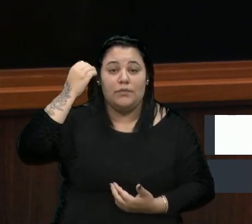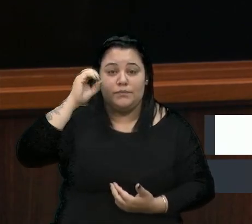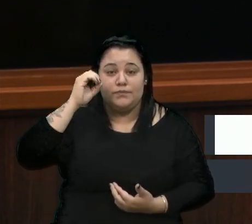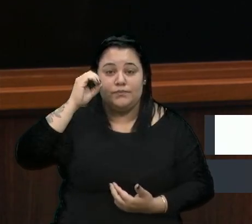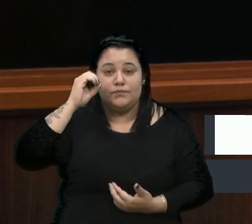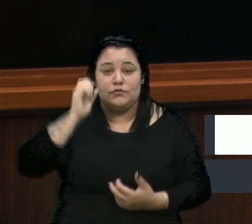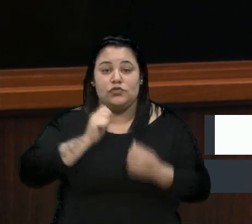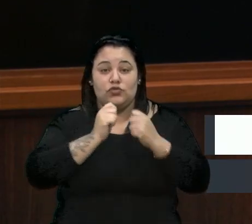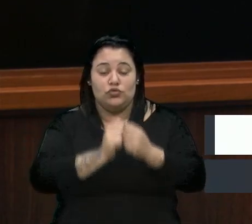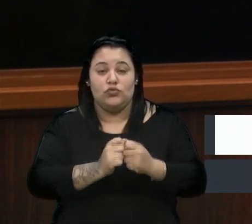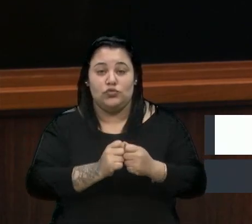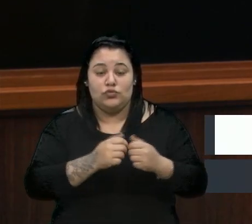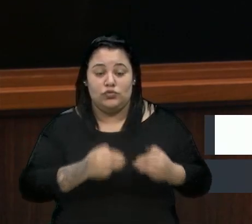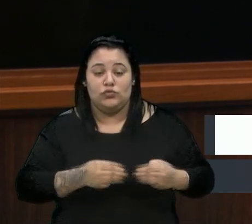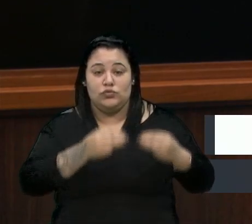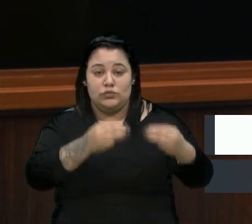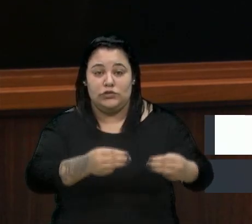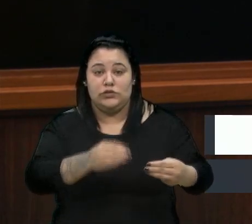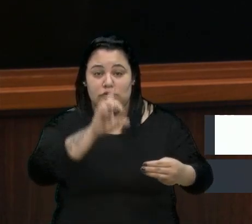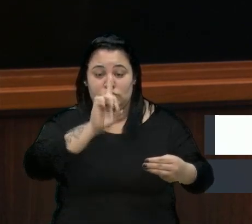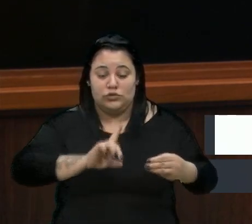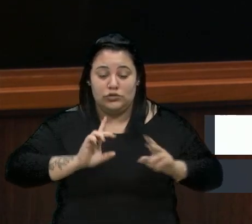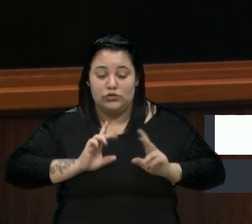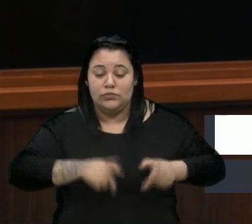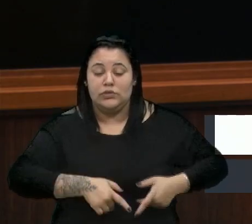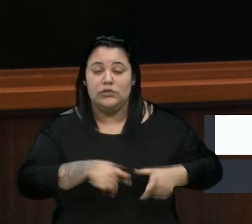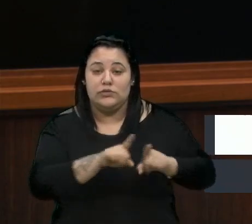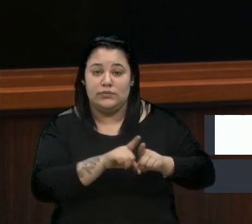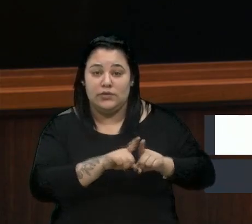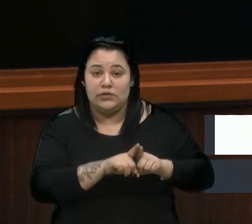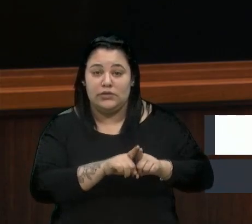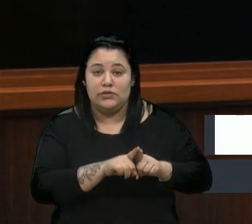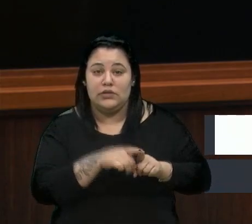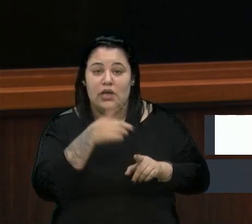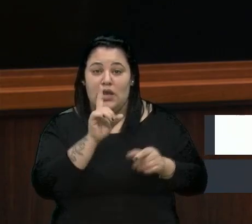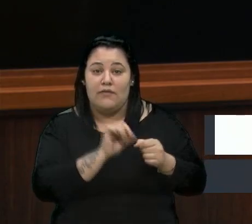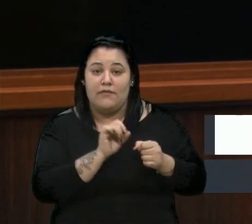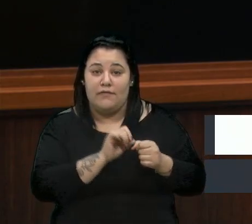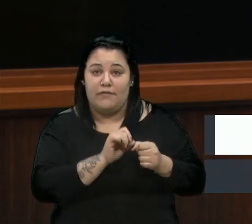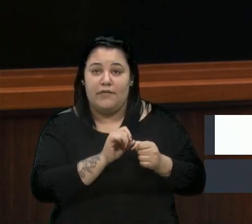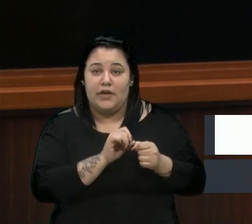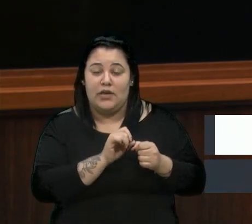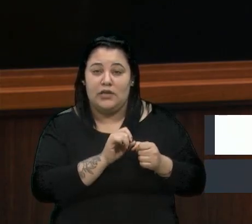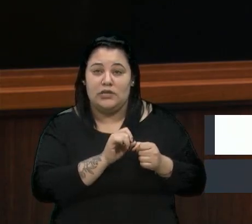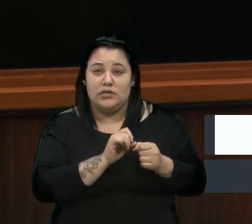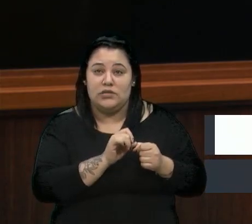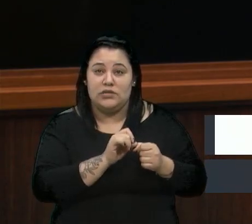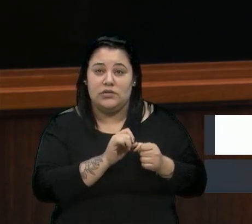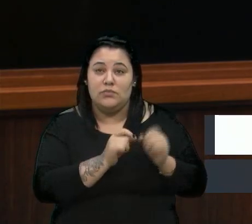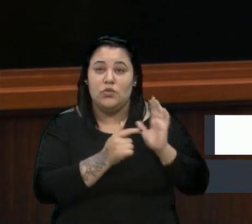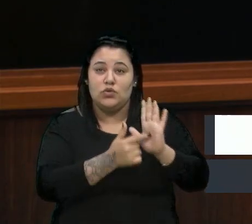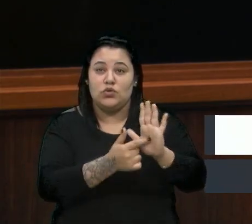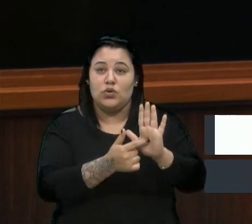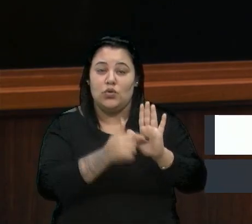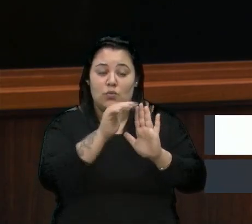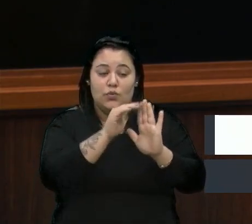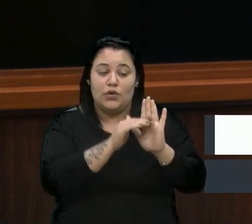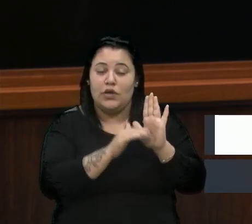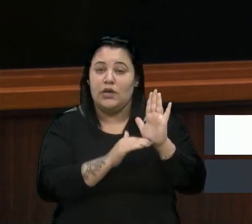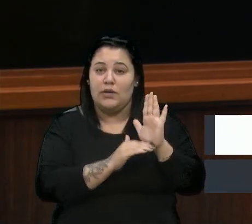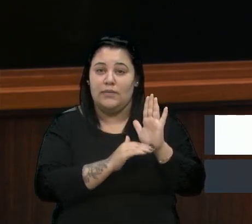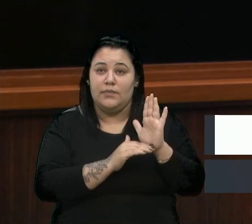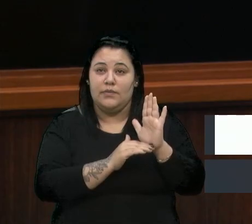o ministro dos Direitos Humanos, que ele fez o lançamento deste programa